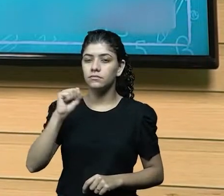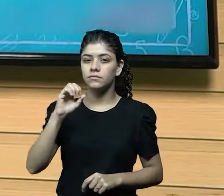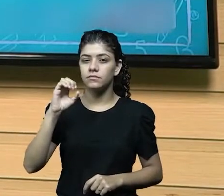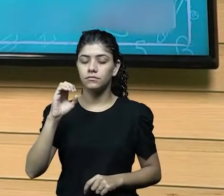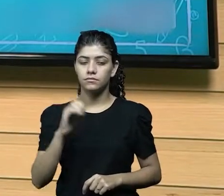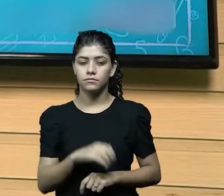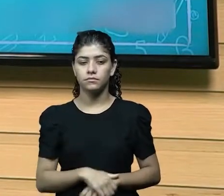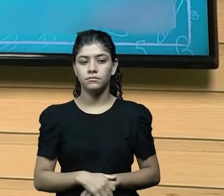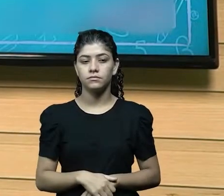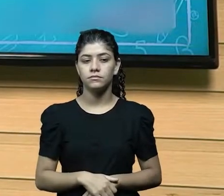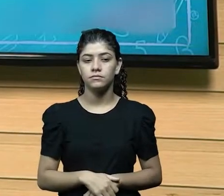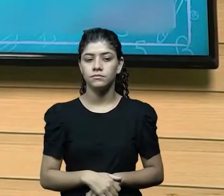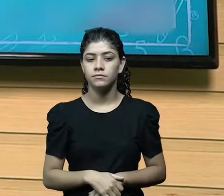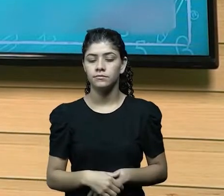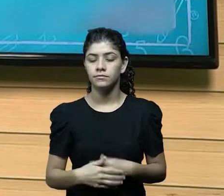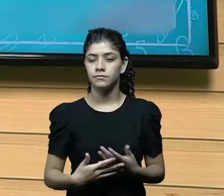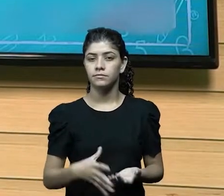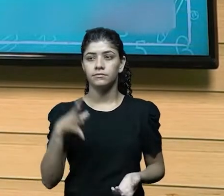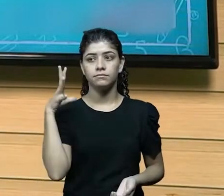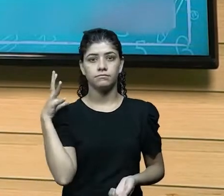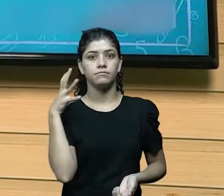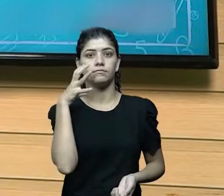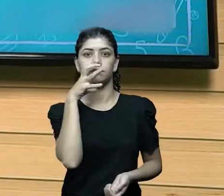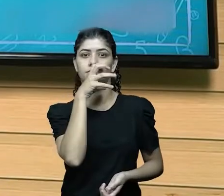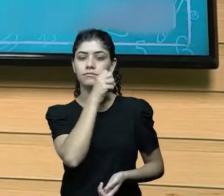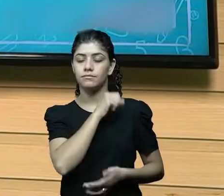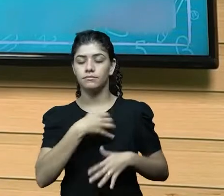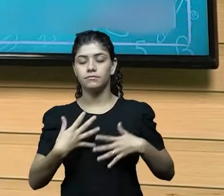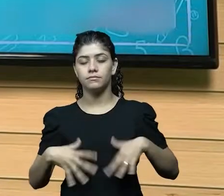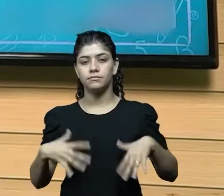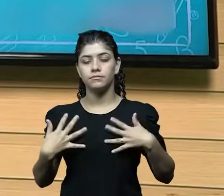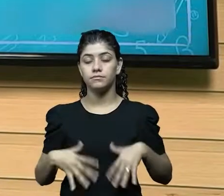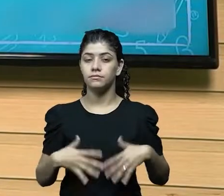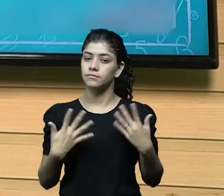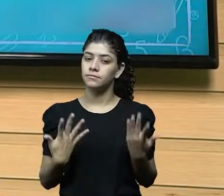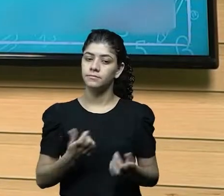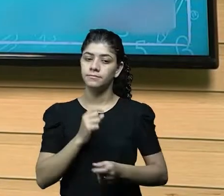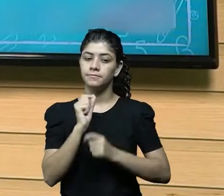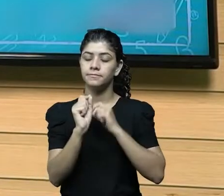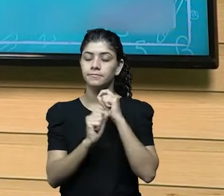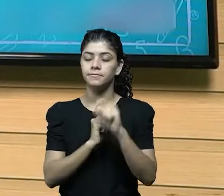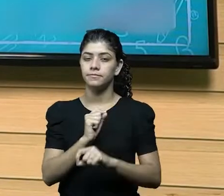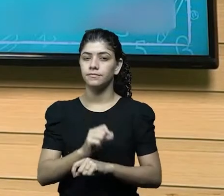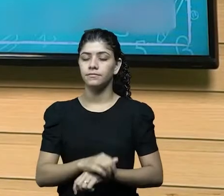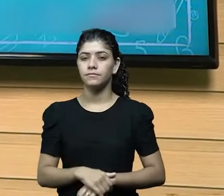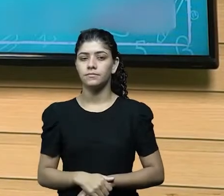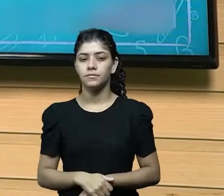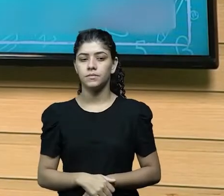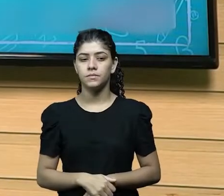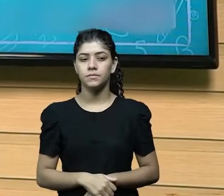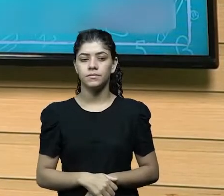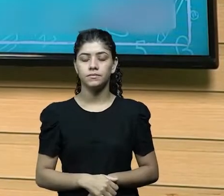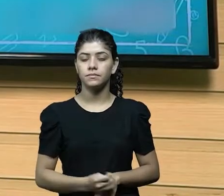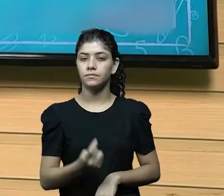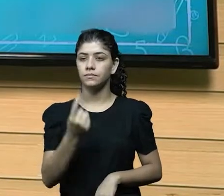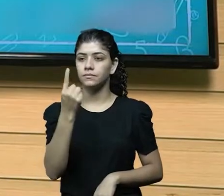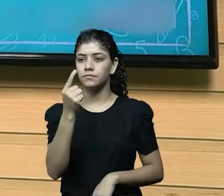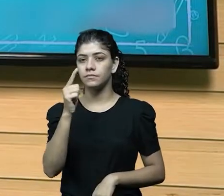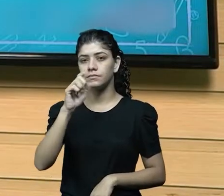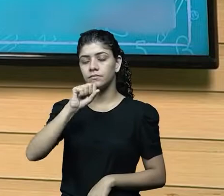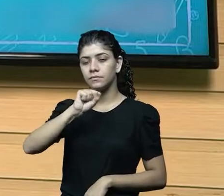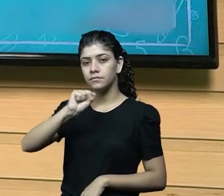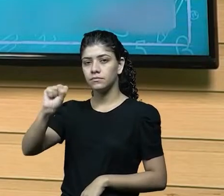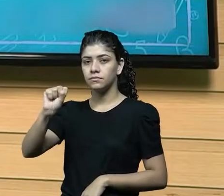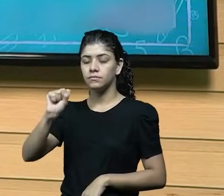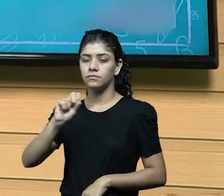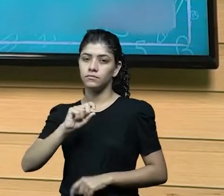dos milésimos ainda. Só para ter uma ideia, então esse 1 segundo de diferença